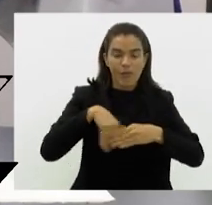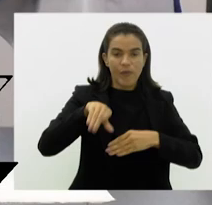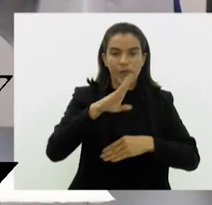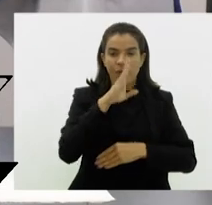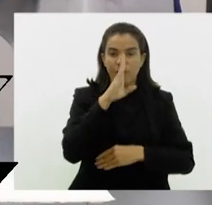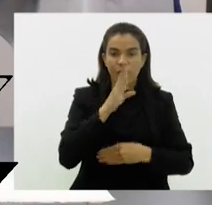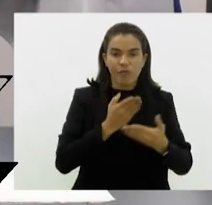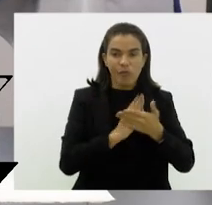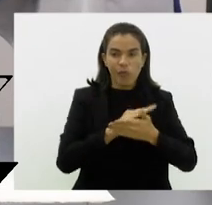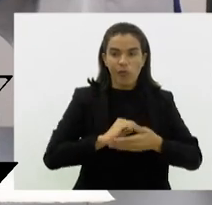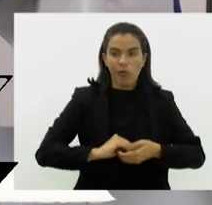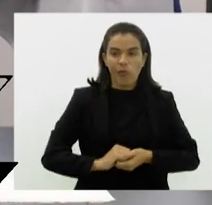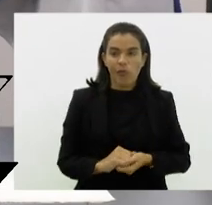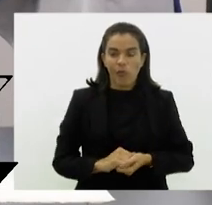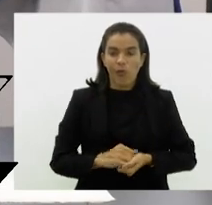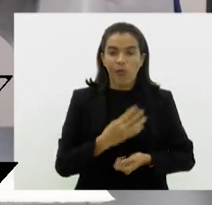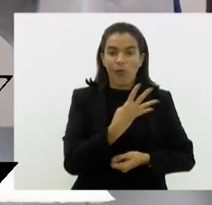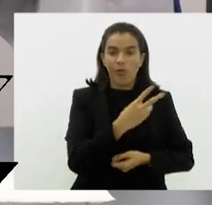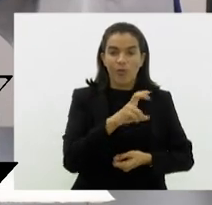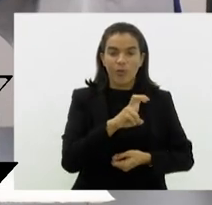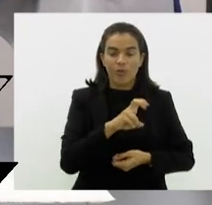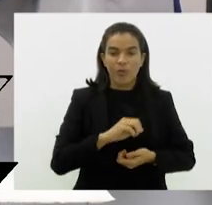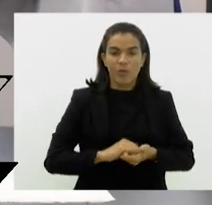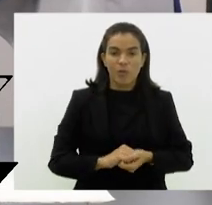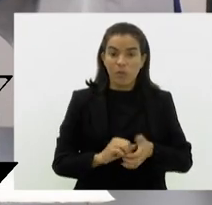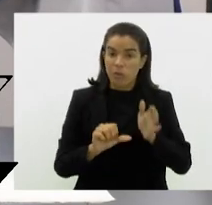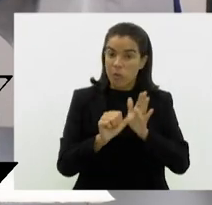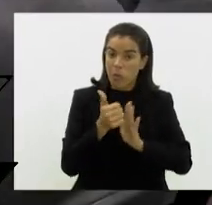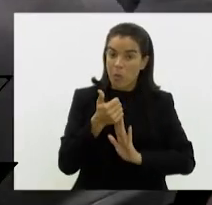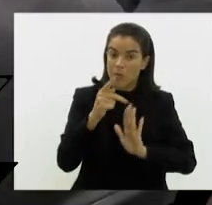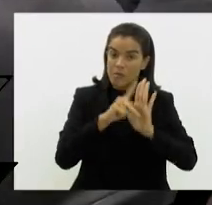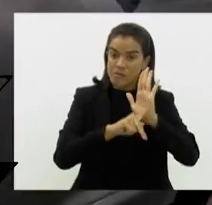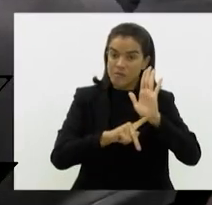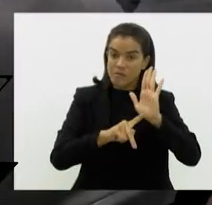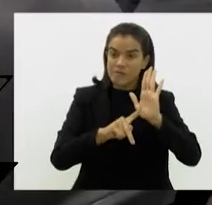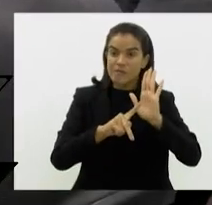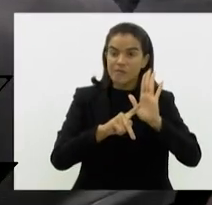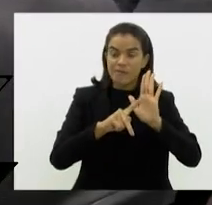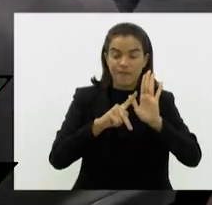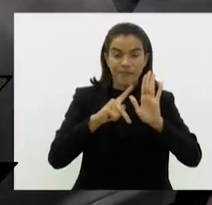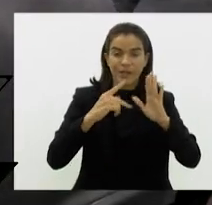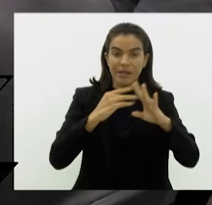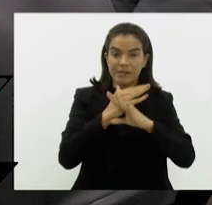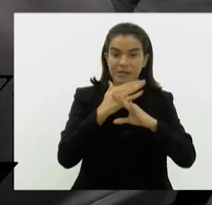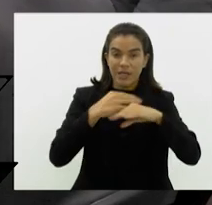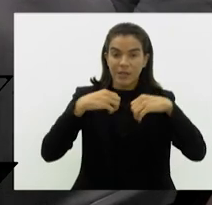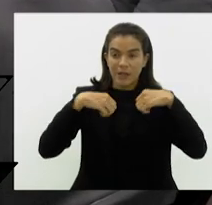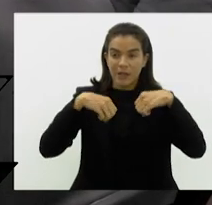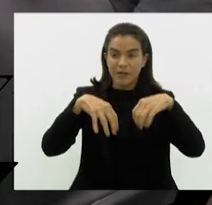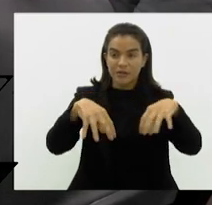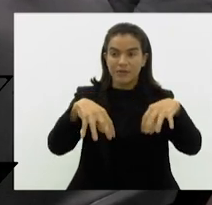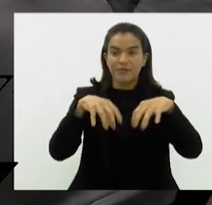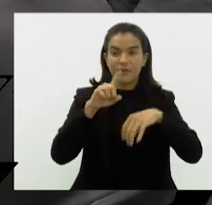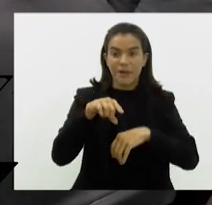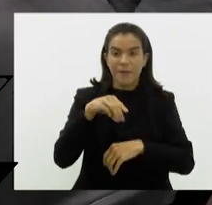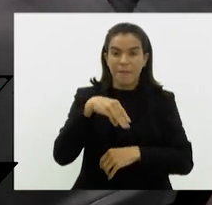permaneçam como estão. Aprovado 45 da pauta. Primeiro projeto da Cidade Iluminada será Magé, né?